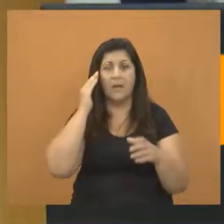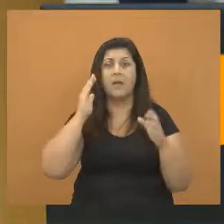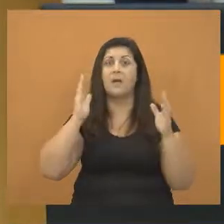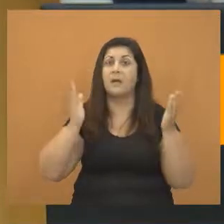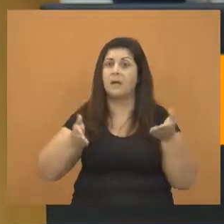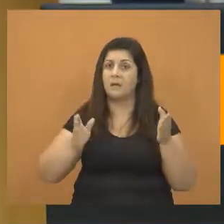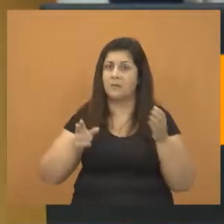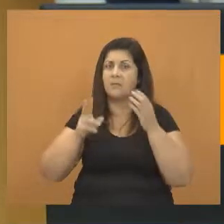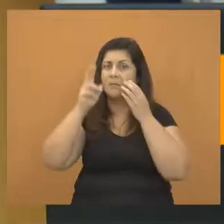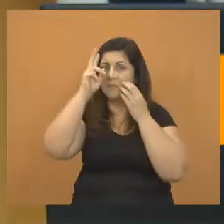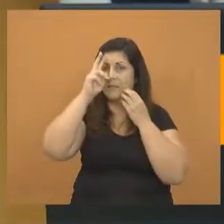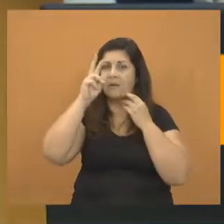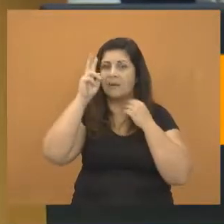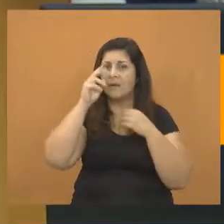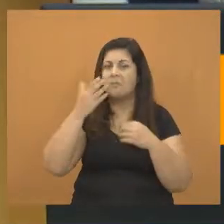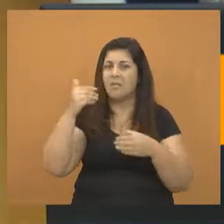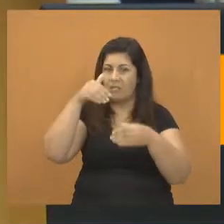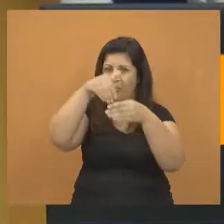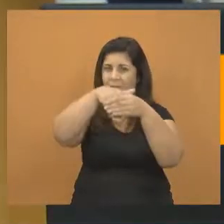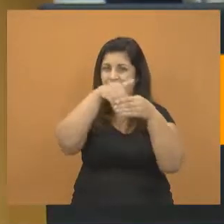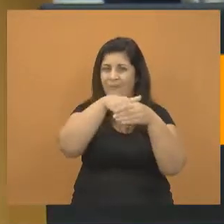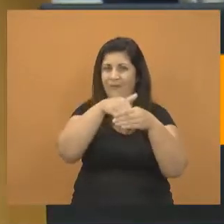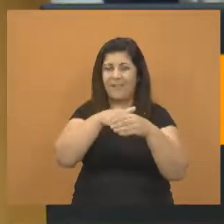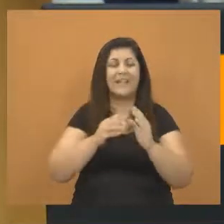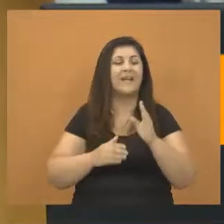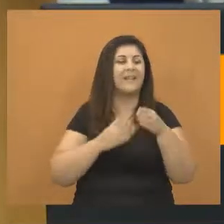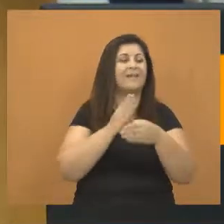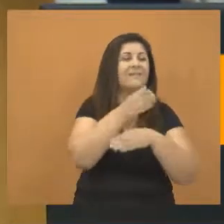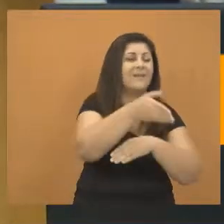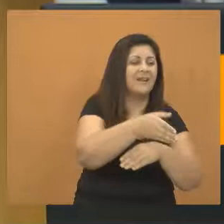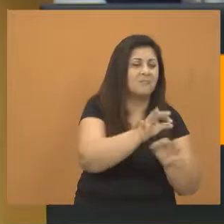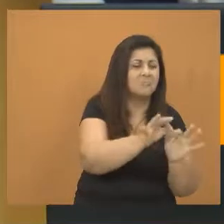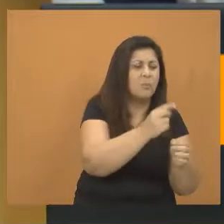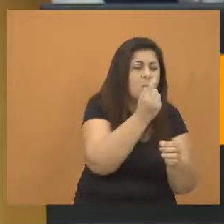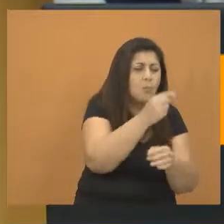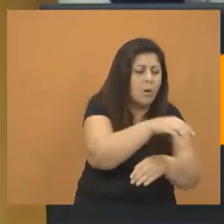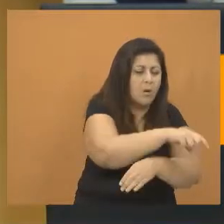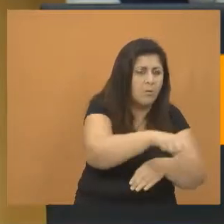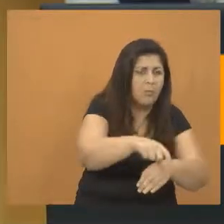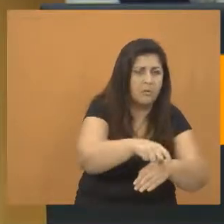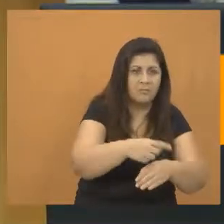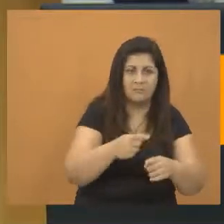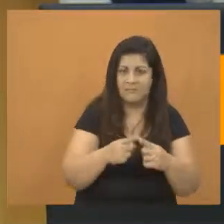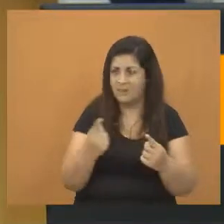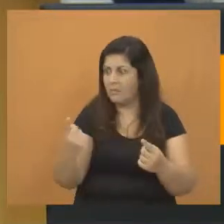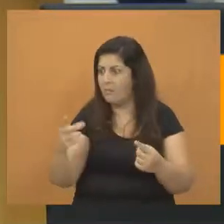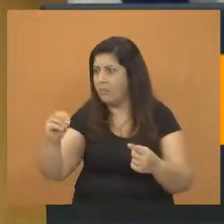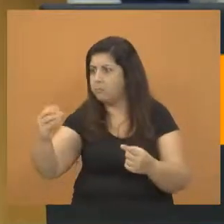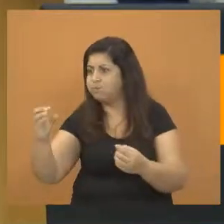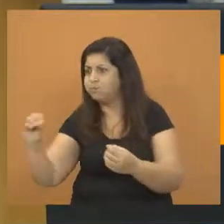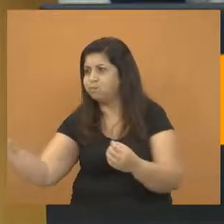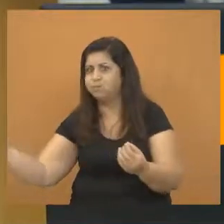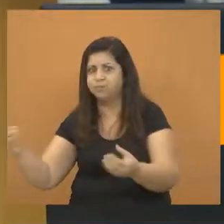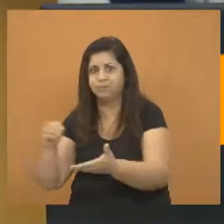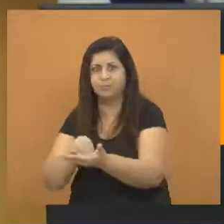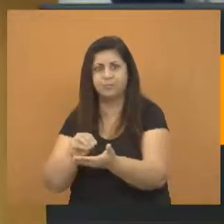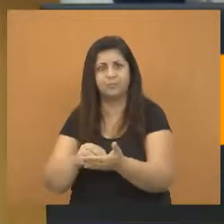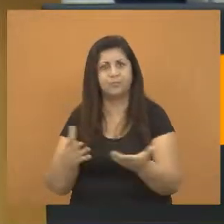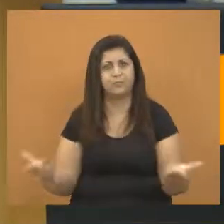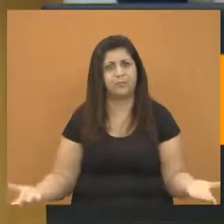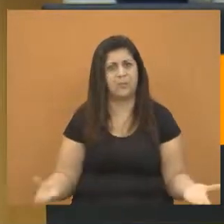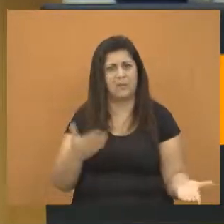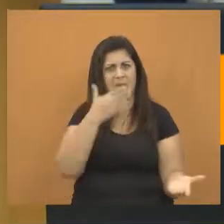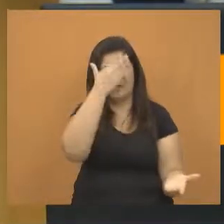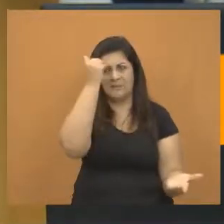lembrados muitas vezes no ano eleitoreiro, ia lá, arrumava uma rua e deixava 10 sem prioridade